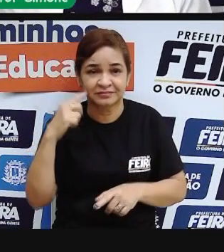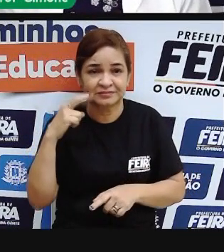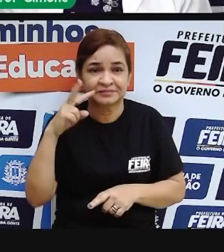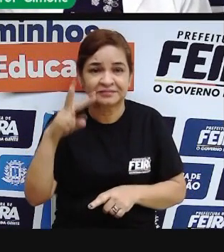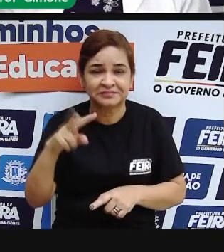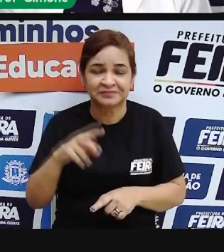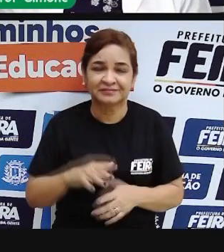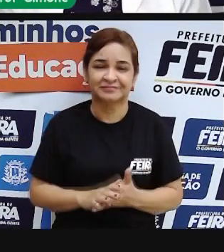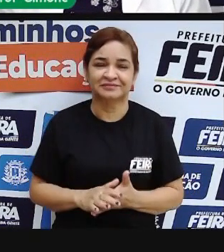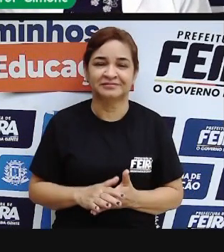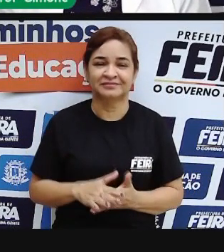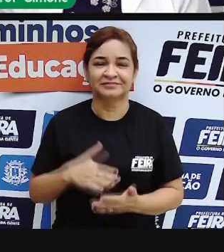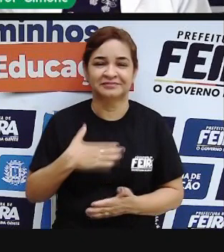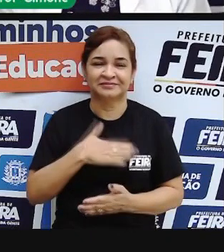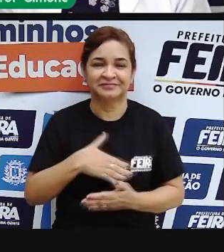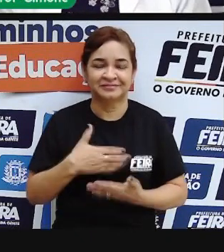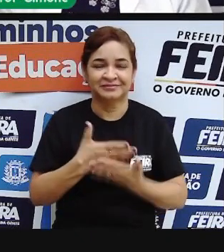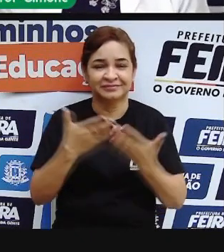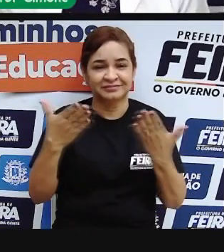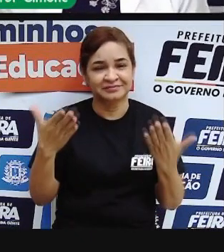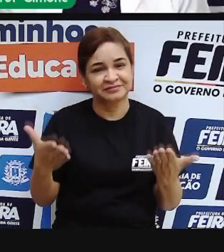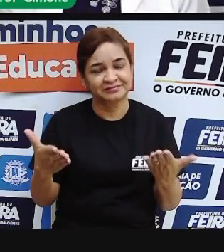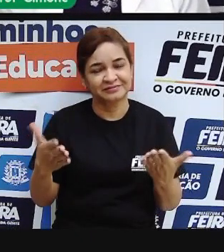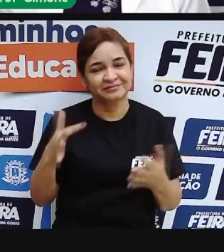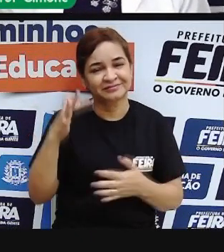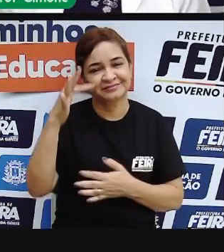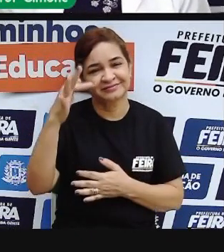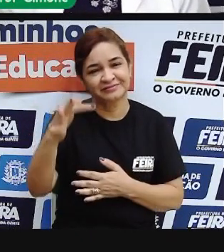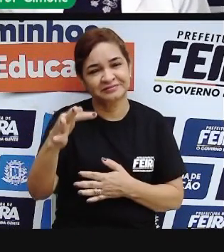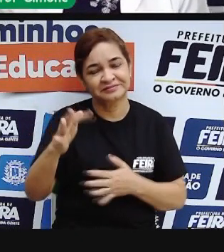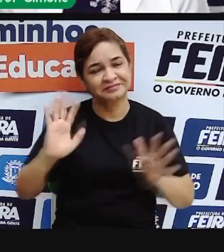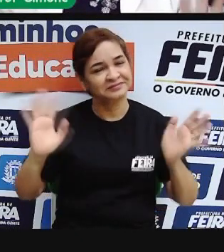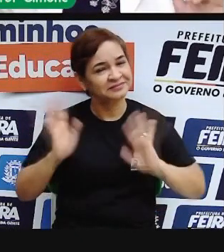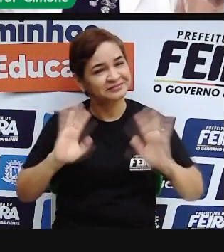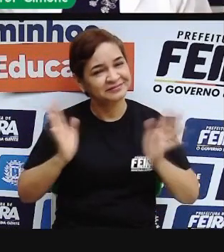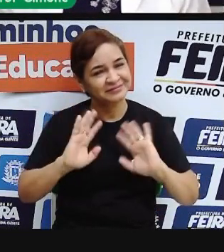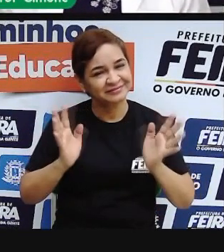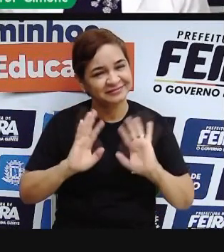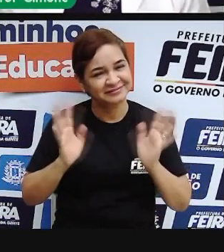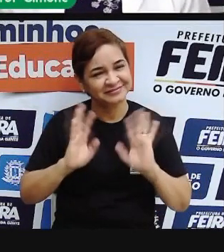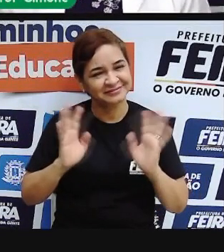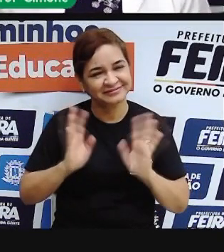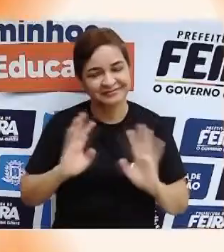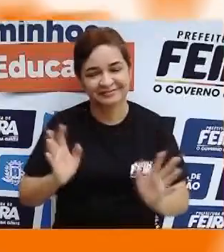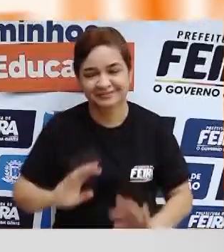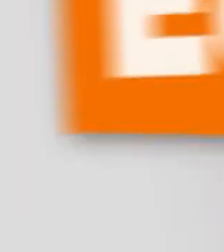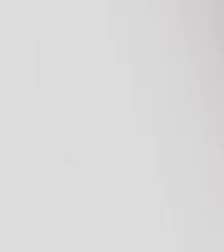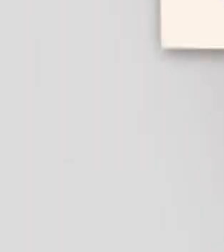Espero que tenham gostado dessa aula e a gente se vê na próxima. Tchau, tchau.